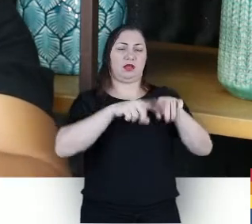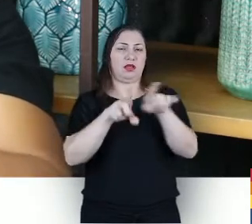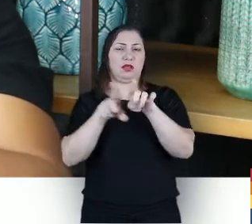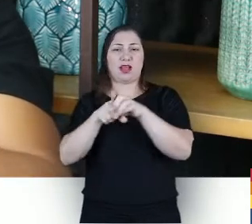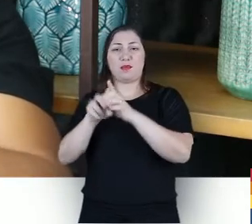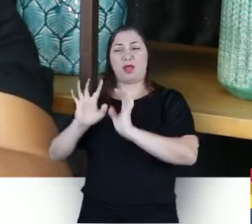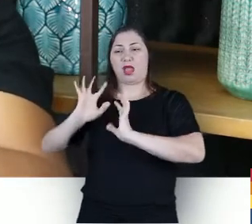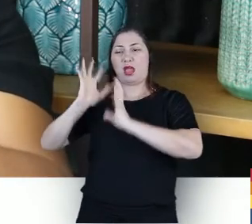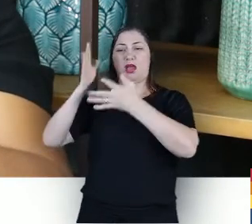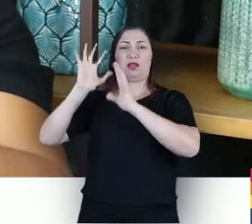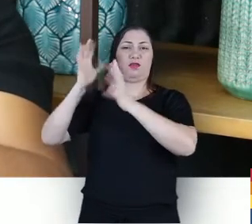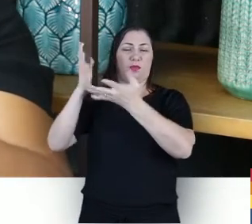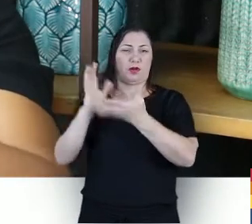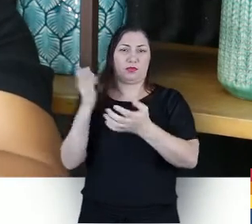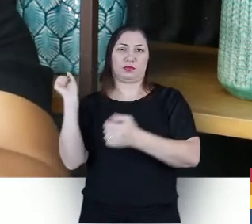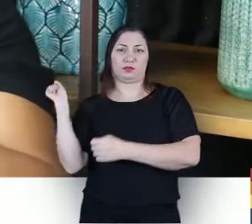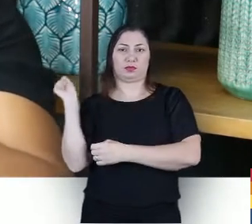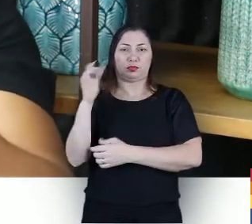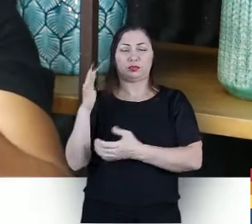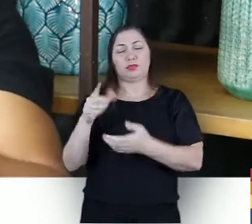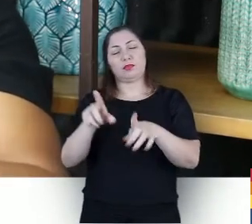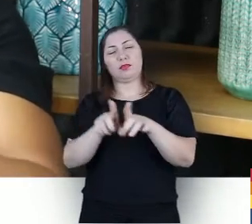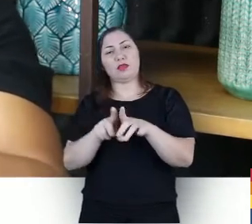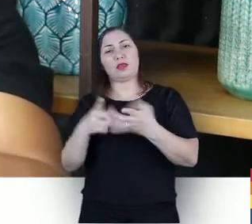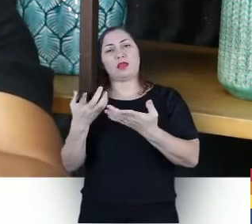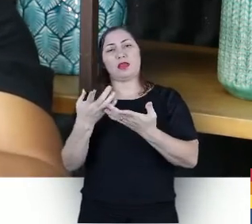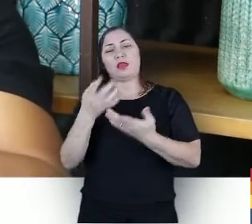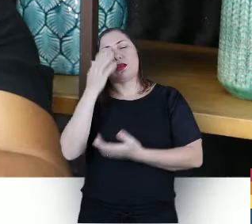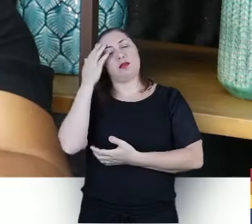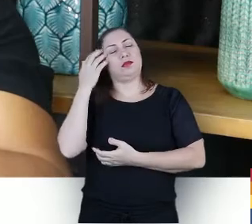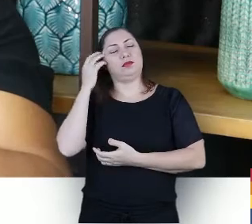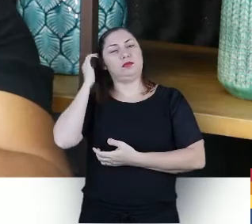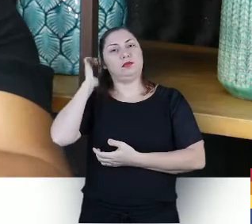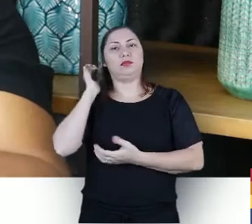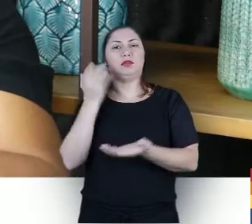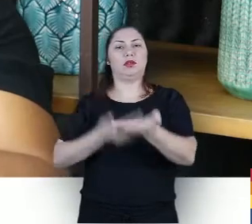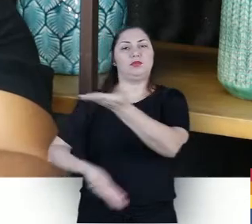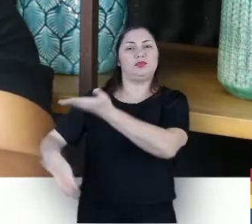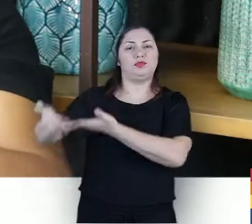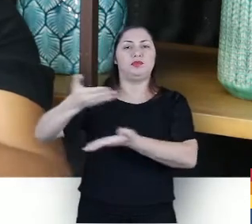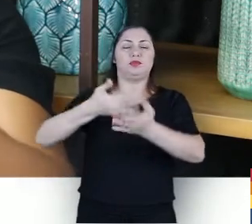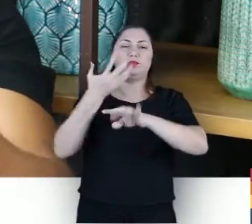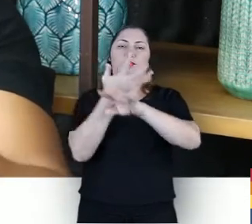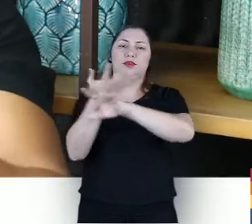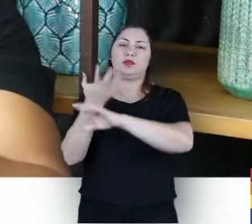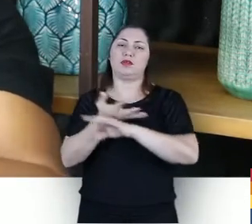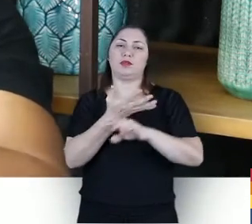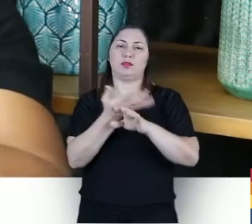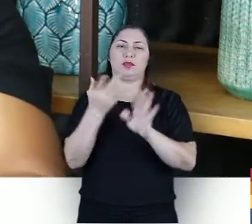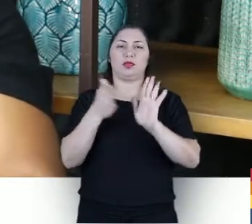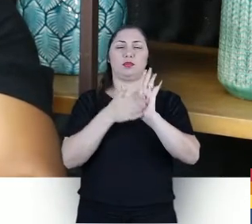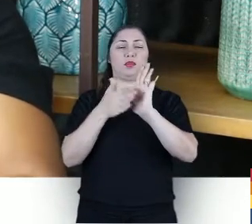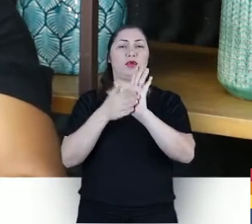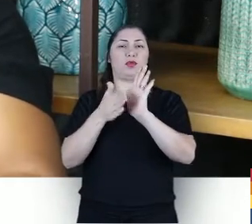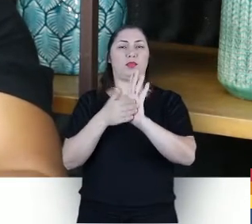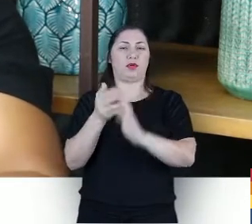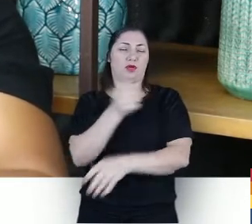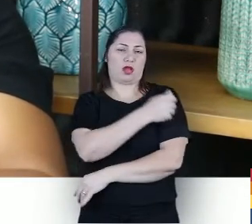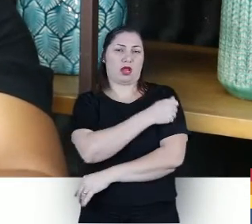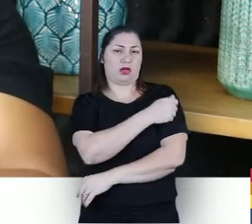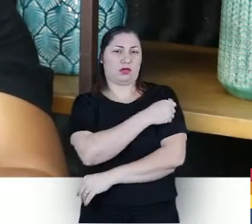com os estudantes competições envolvendo futsal e handebol. Eu posso também fazer uma roda de